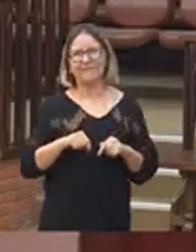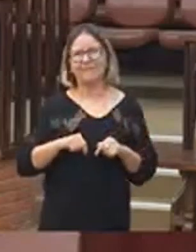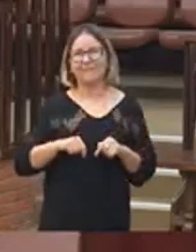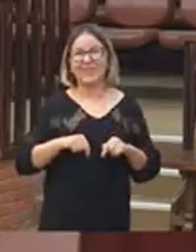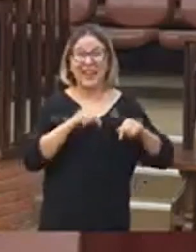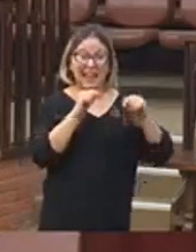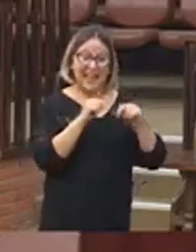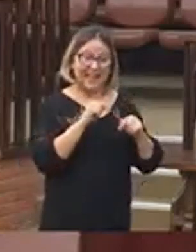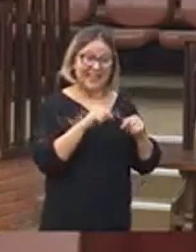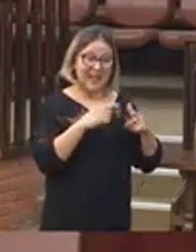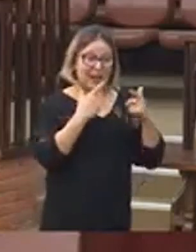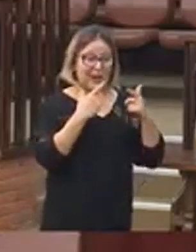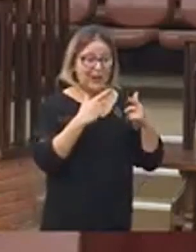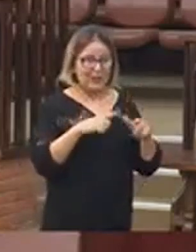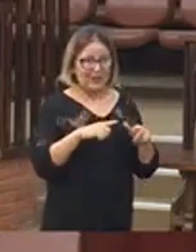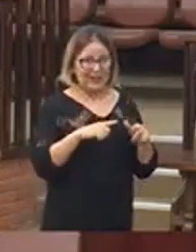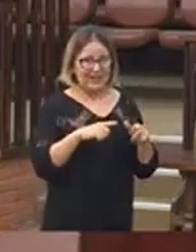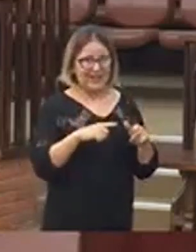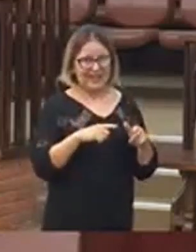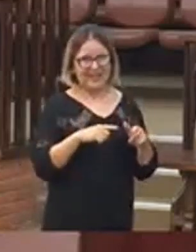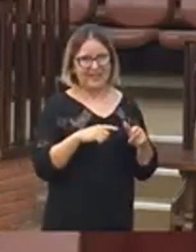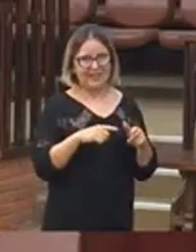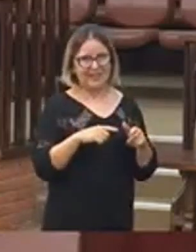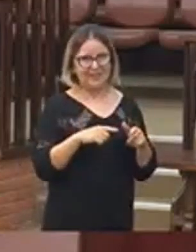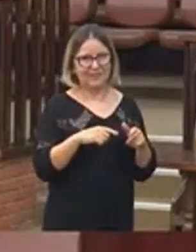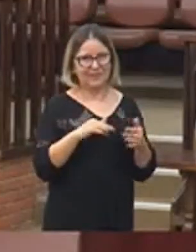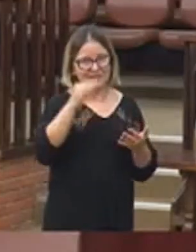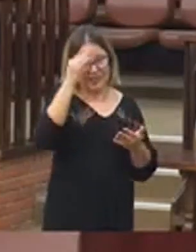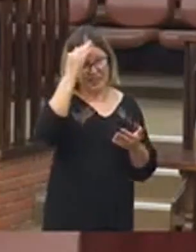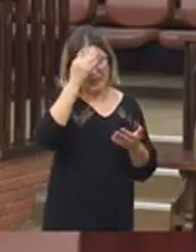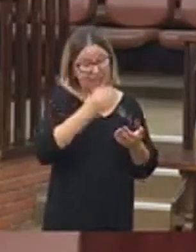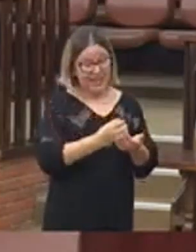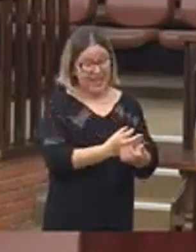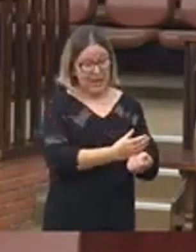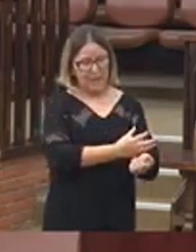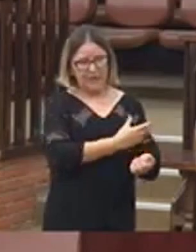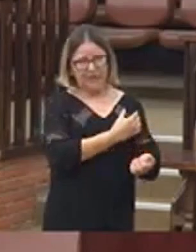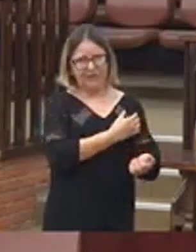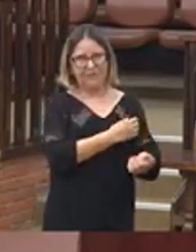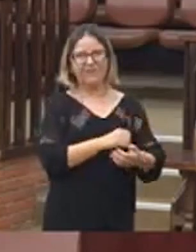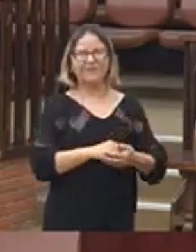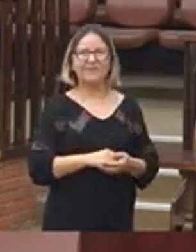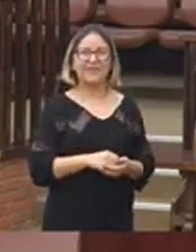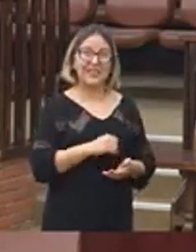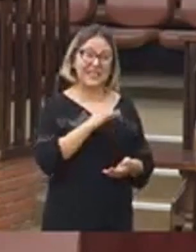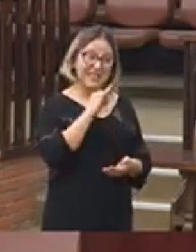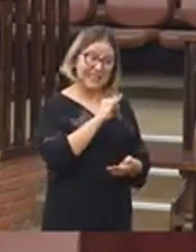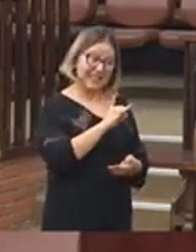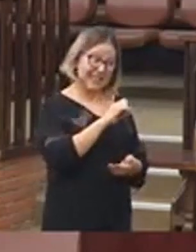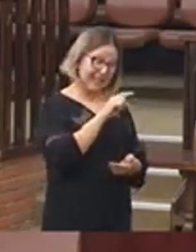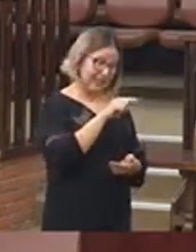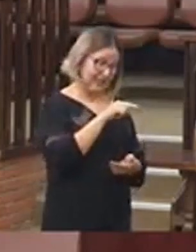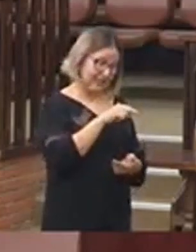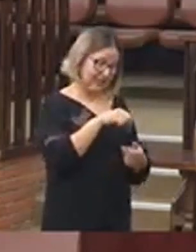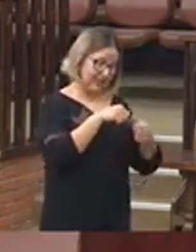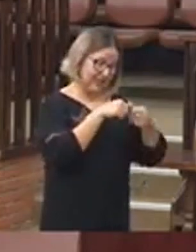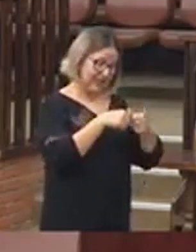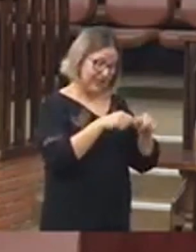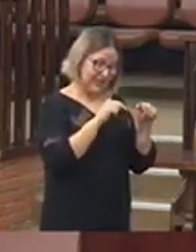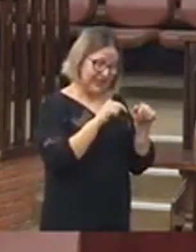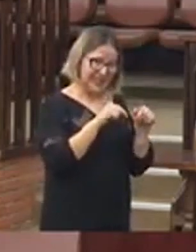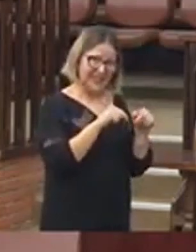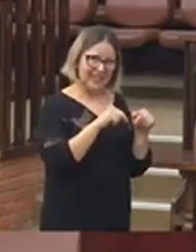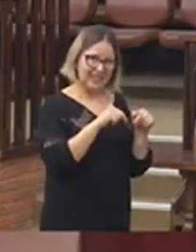aqui é o lugar da crença emocional. Se tu estiveras aqui, se tu estivesses aqui,